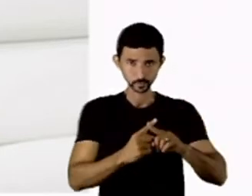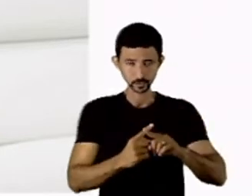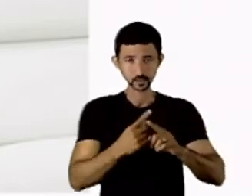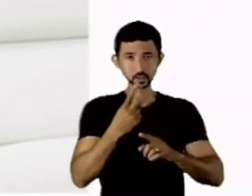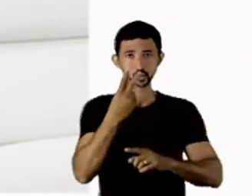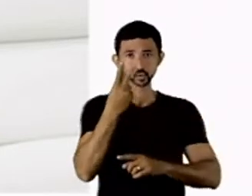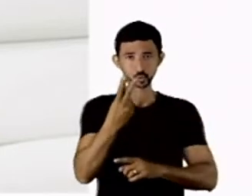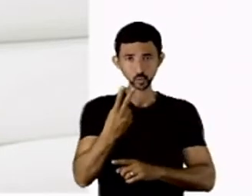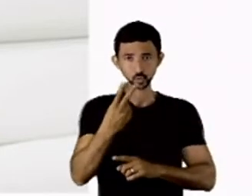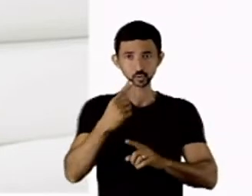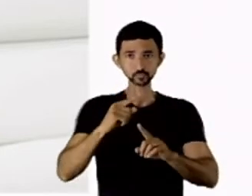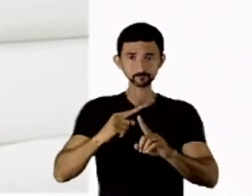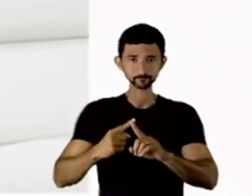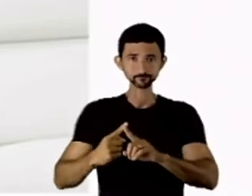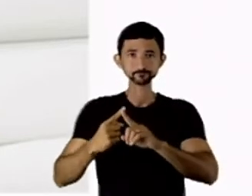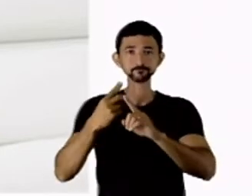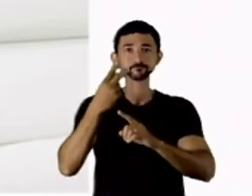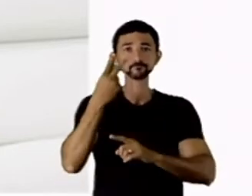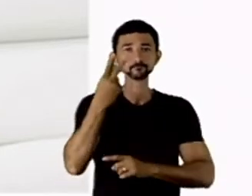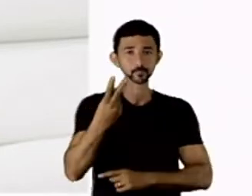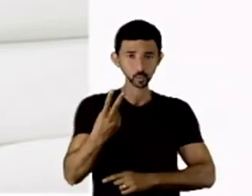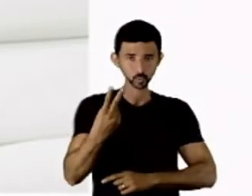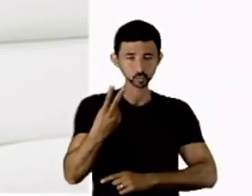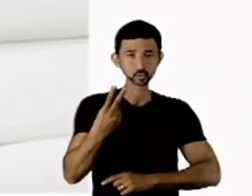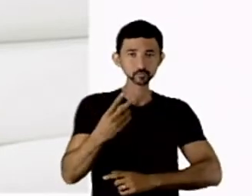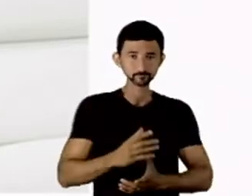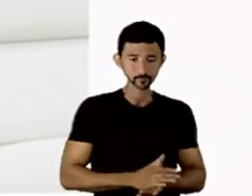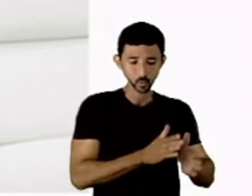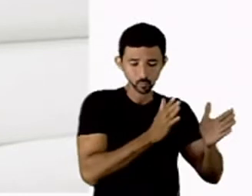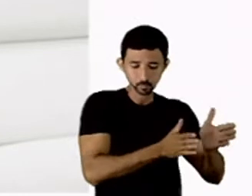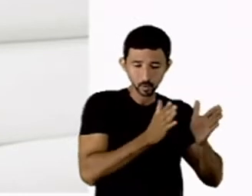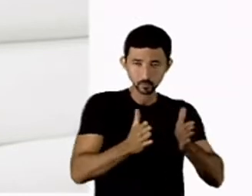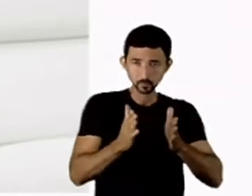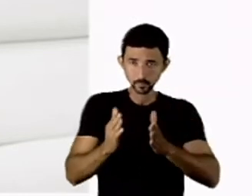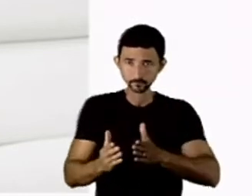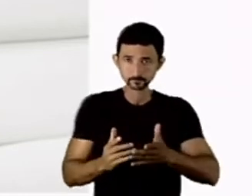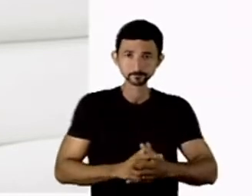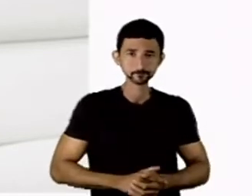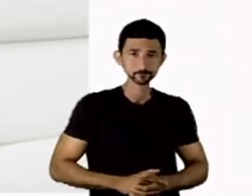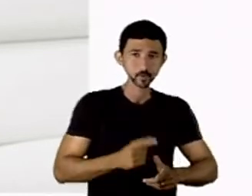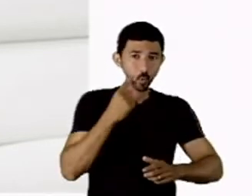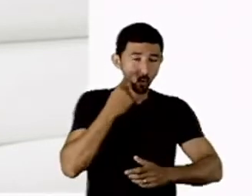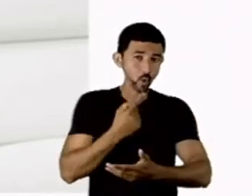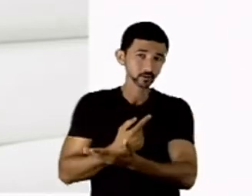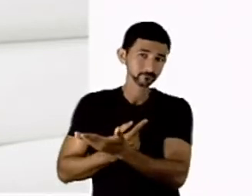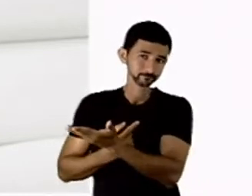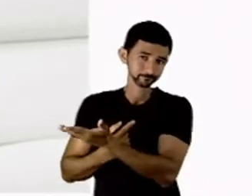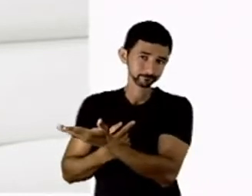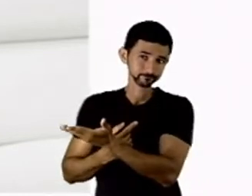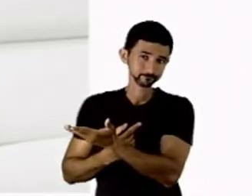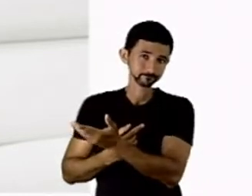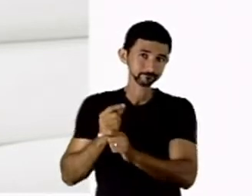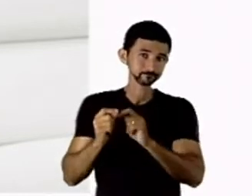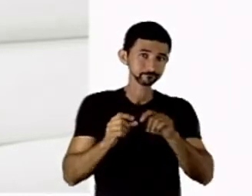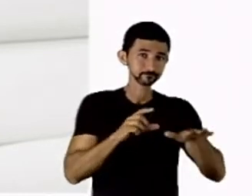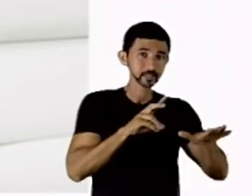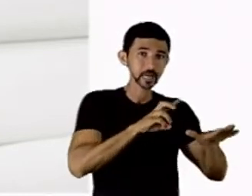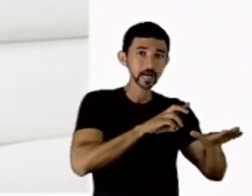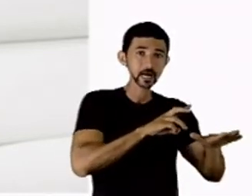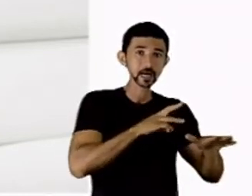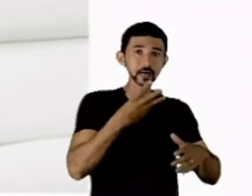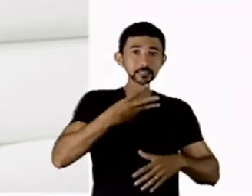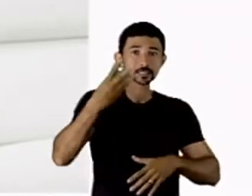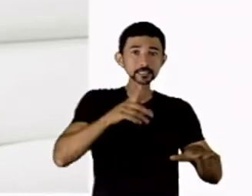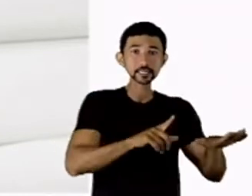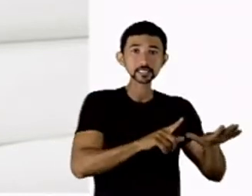segunda semana o dobro e terceira semana novamente o dobro. Então, olha só, na terceira semana,